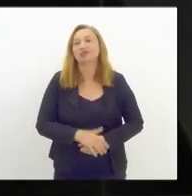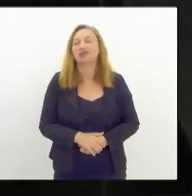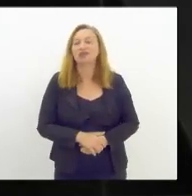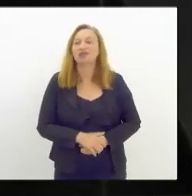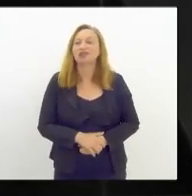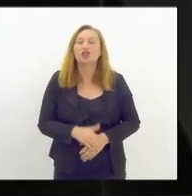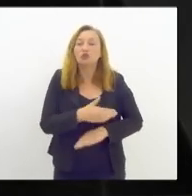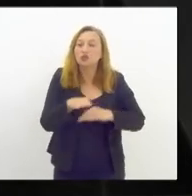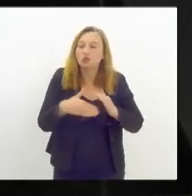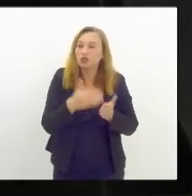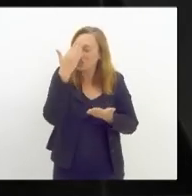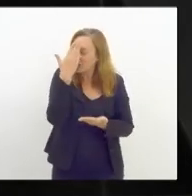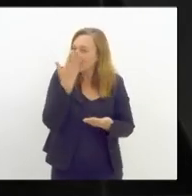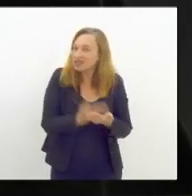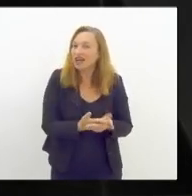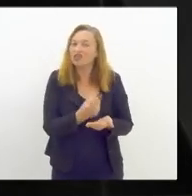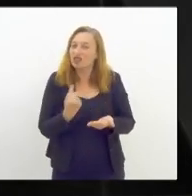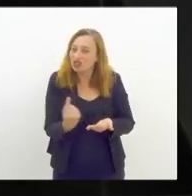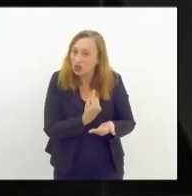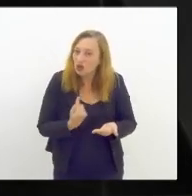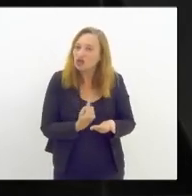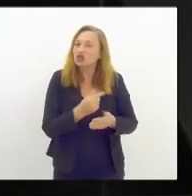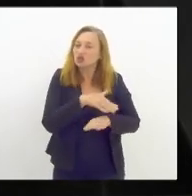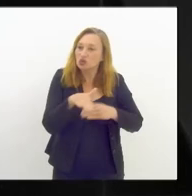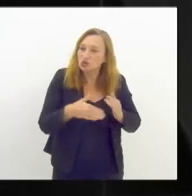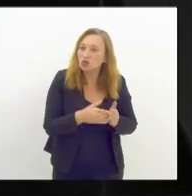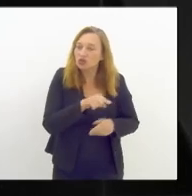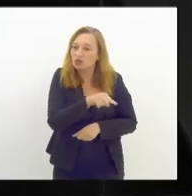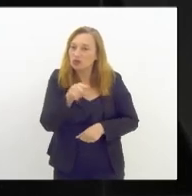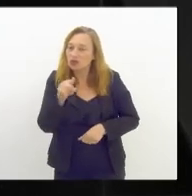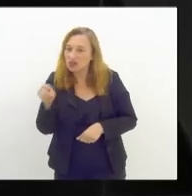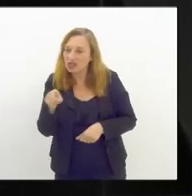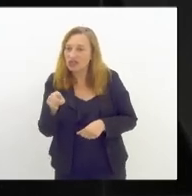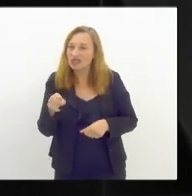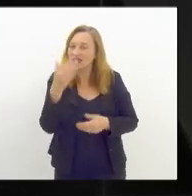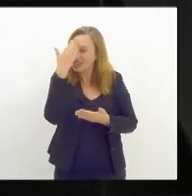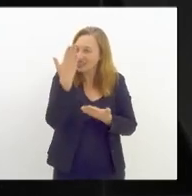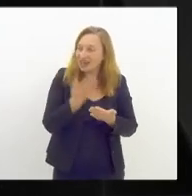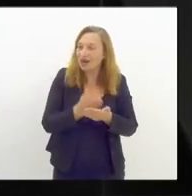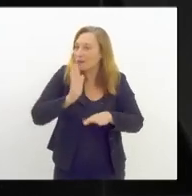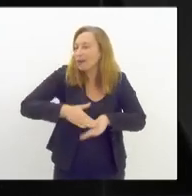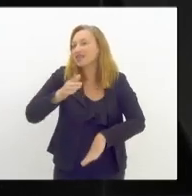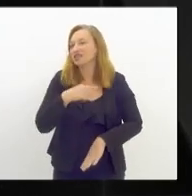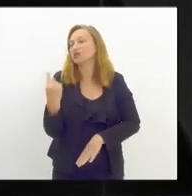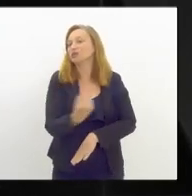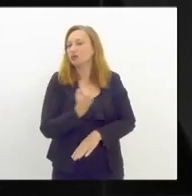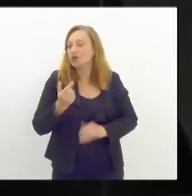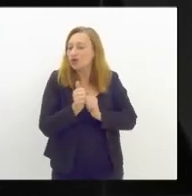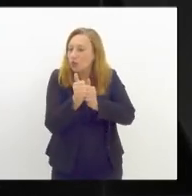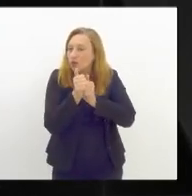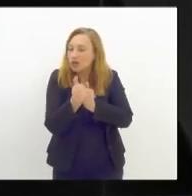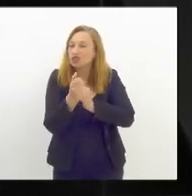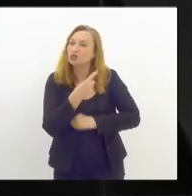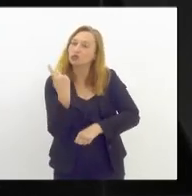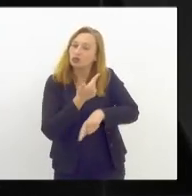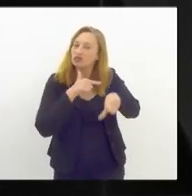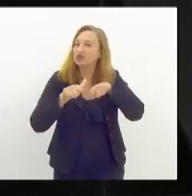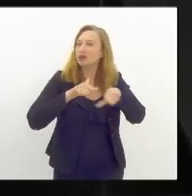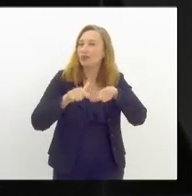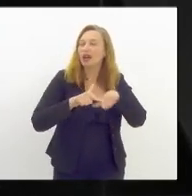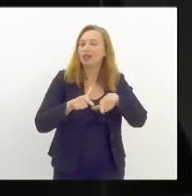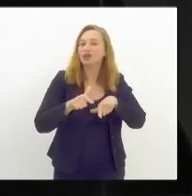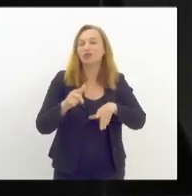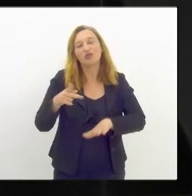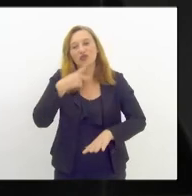todos vocês que acreditaram em nós todos vocês que passaram a acreditar na gente acompanhando o nosso mandato e